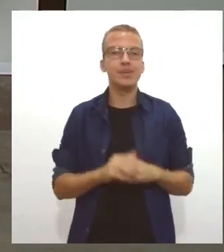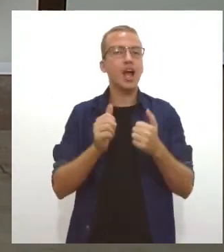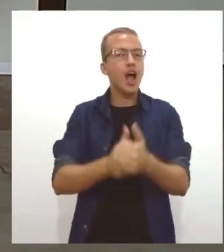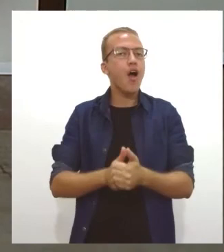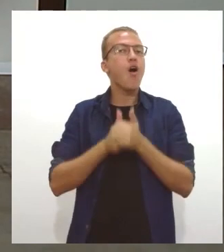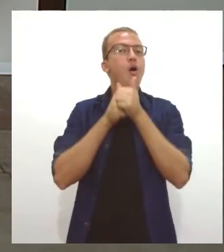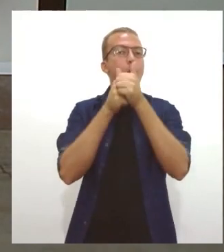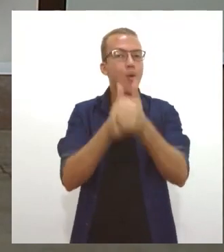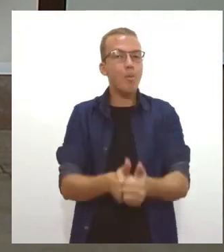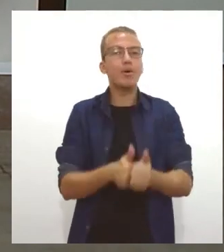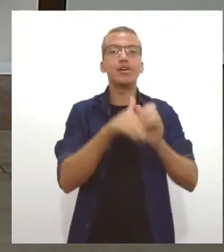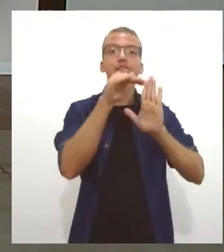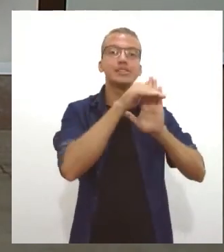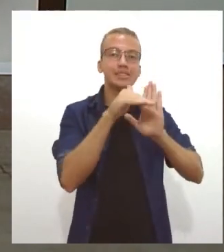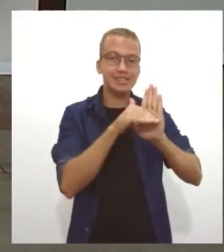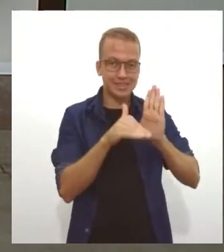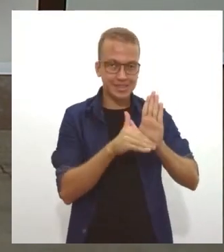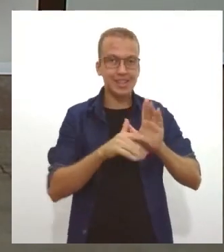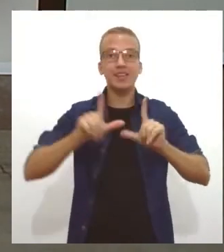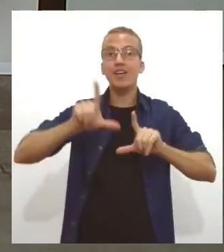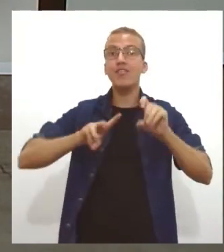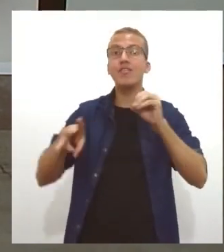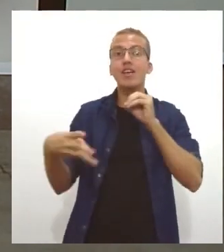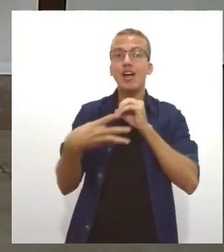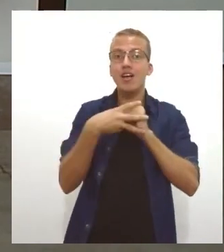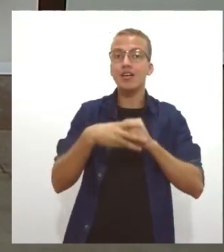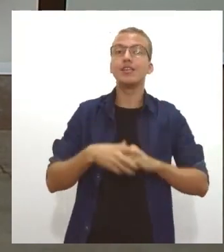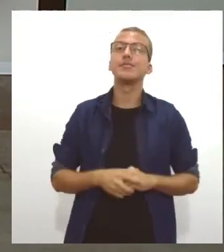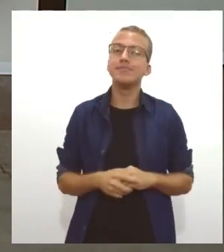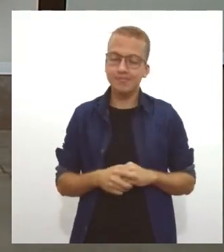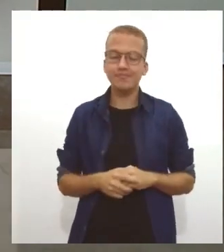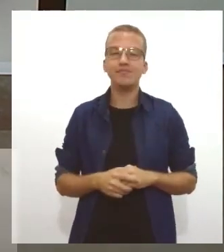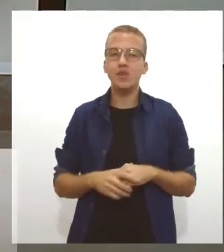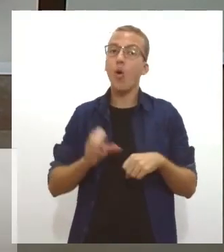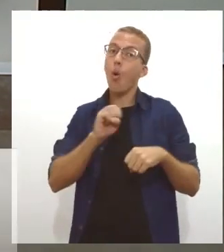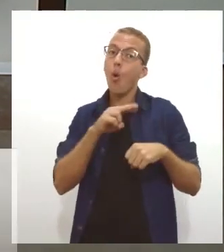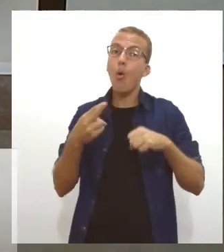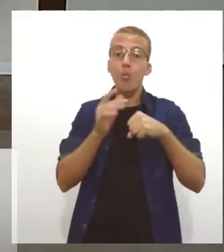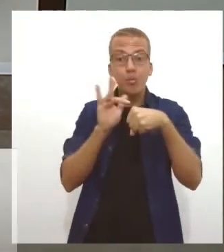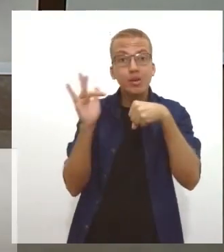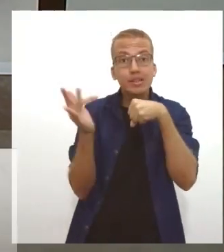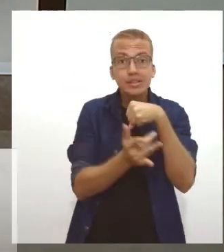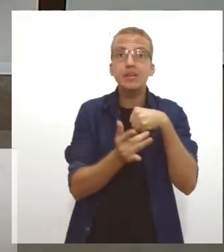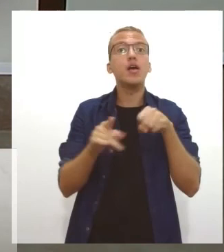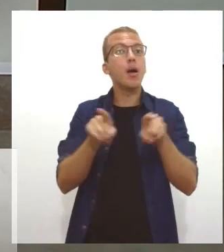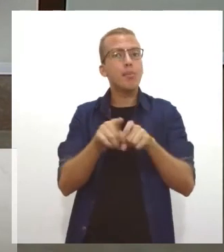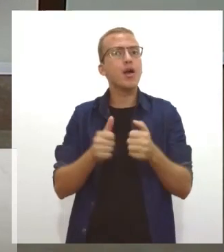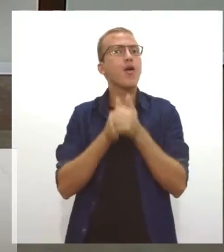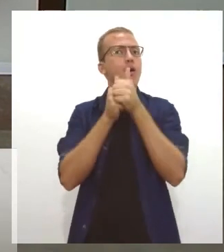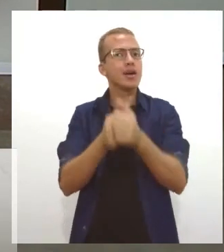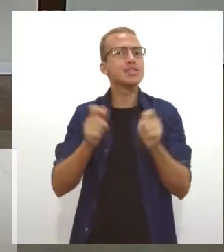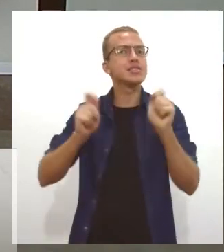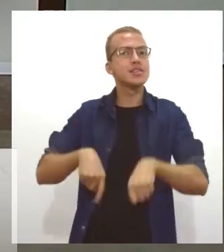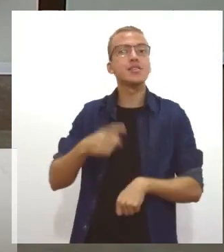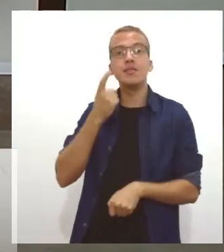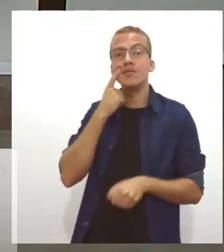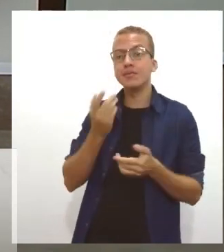continue acompanhando a programação da TV Alese ou seguindo a gente nas redes sociais. Facebook, Instagram,